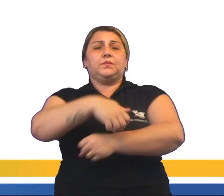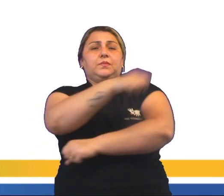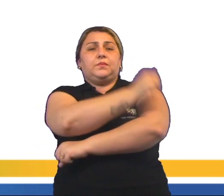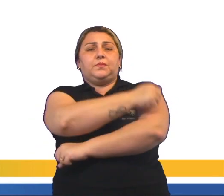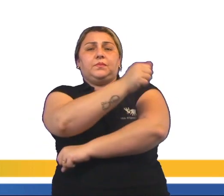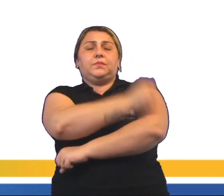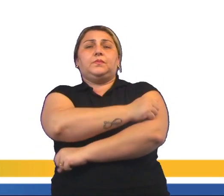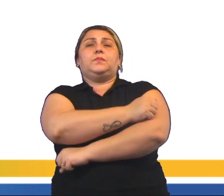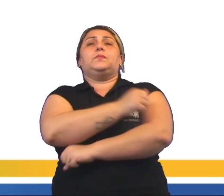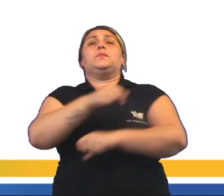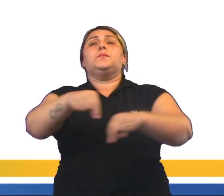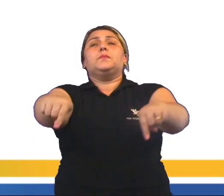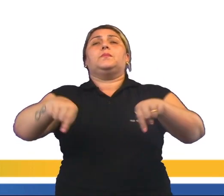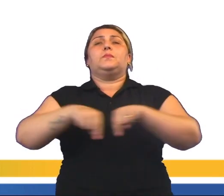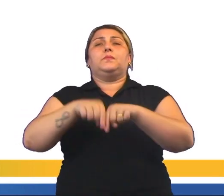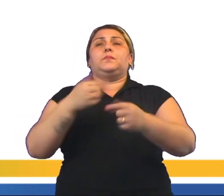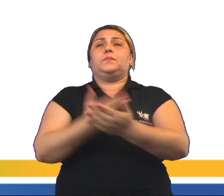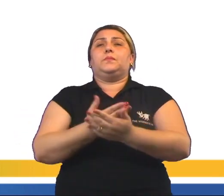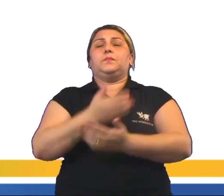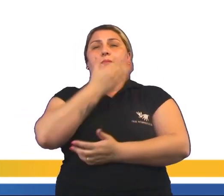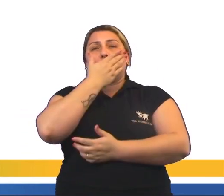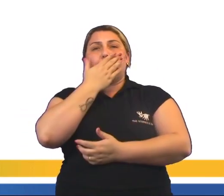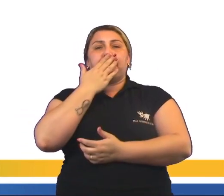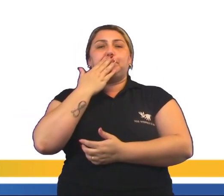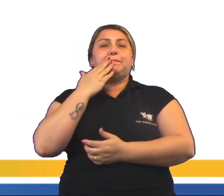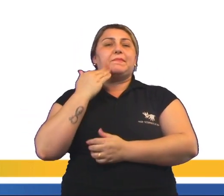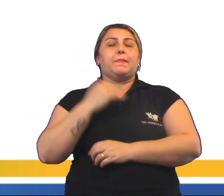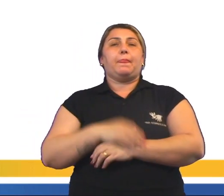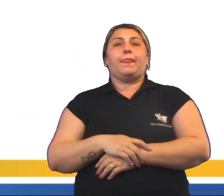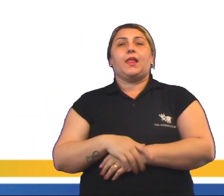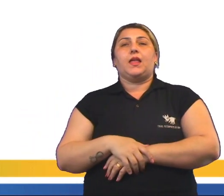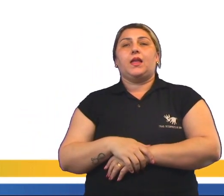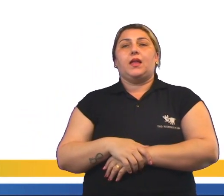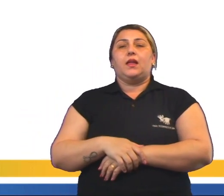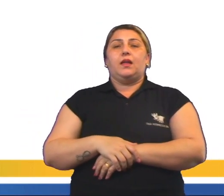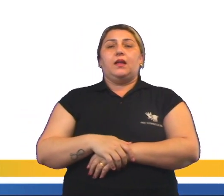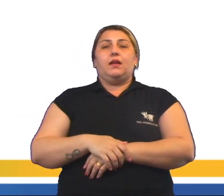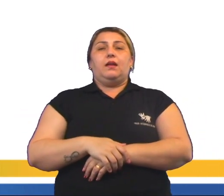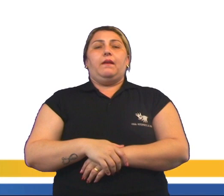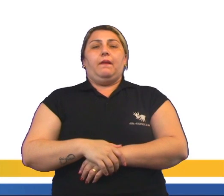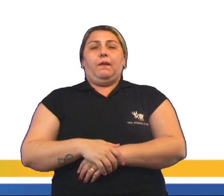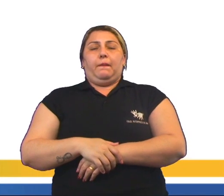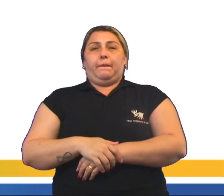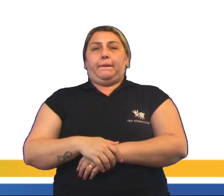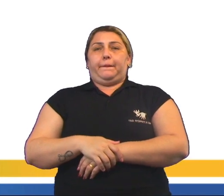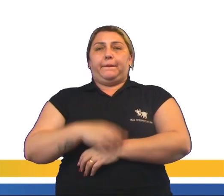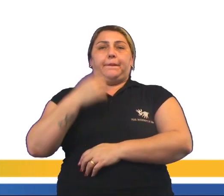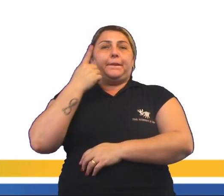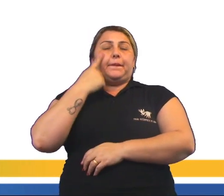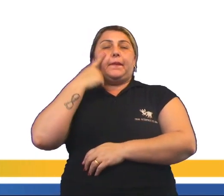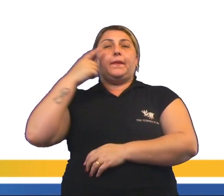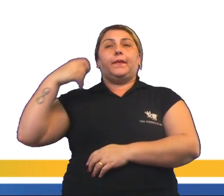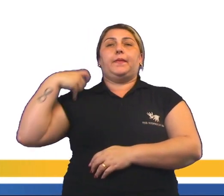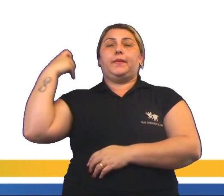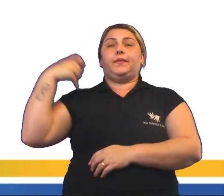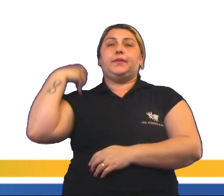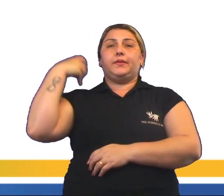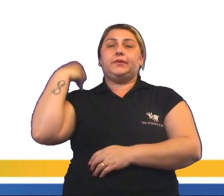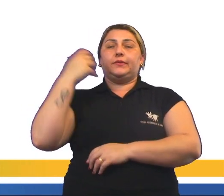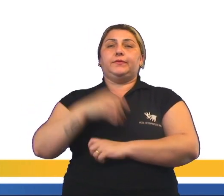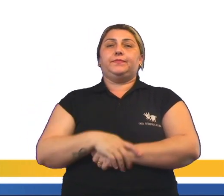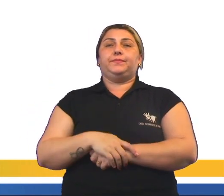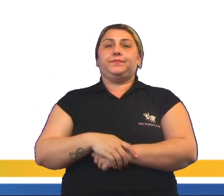dos alunos de uma determinada classe. Então vejamos aí. Olhem bem aí essa tabela,